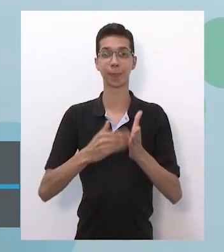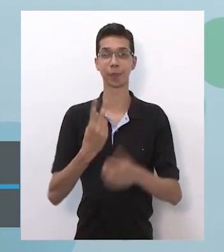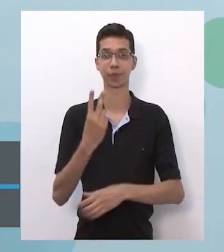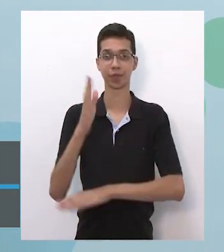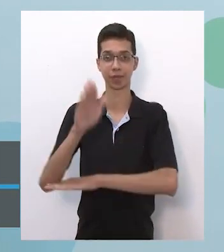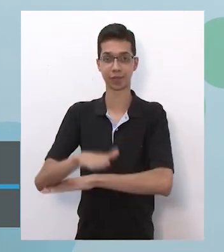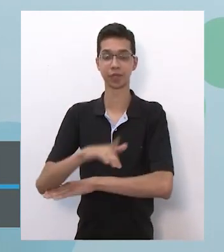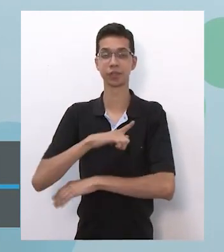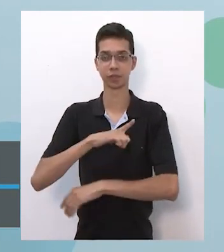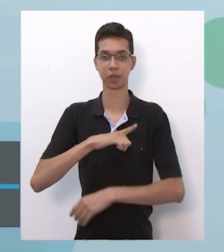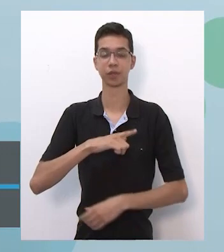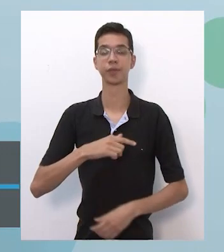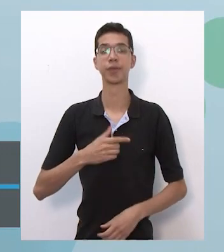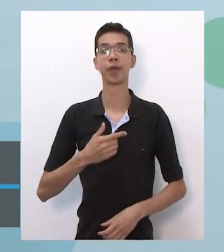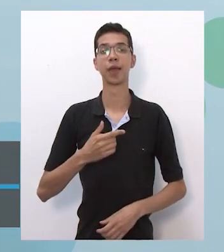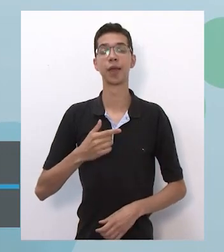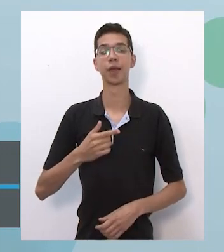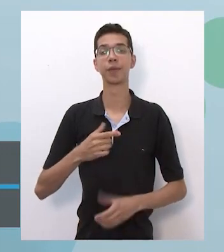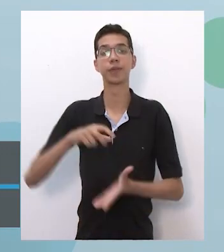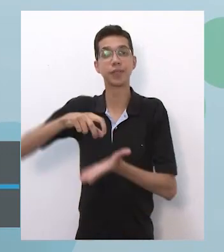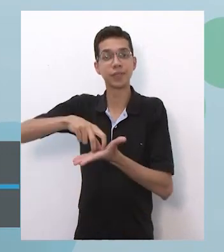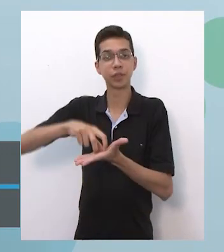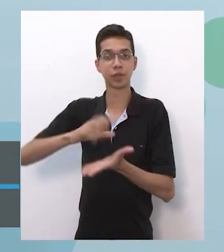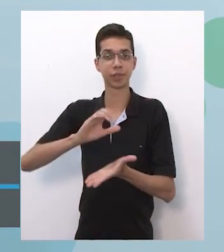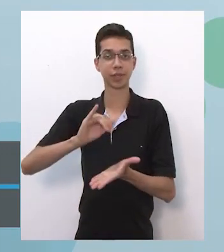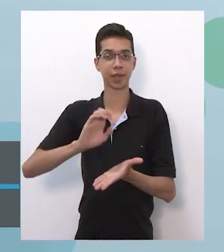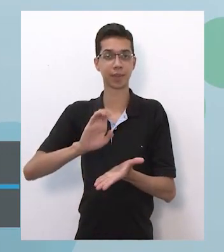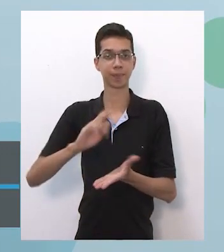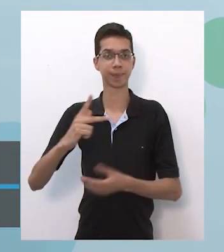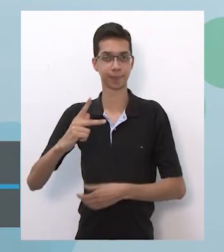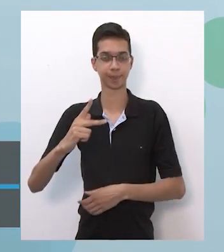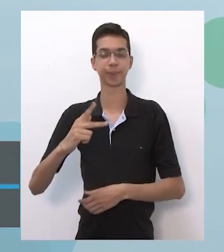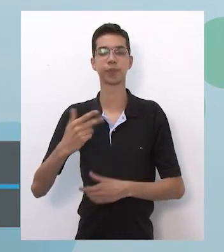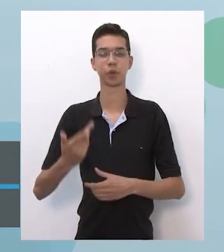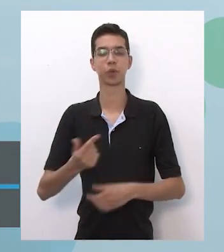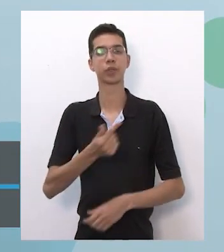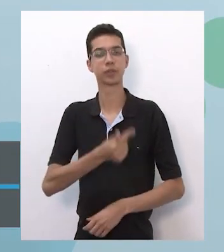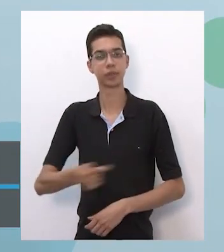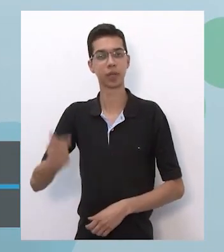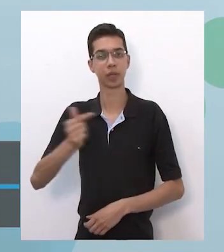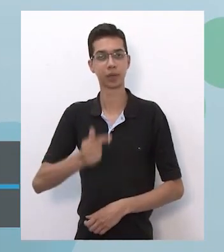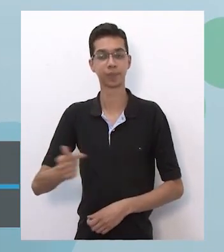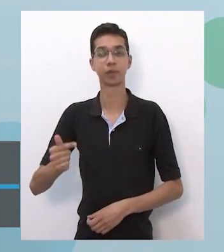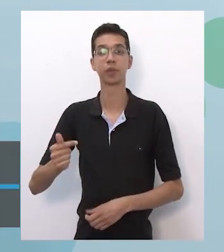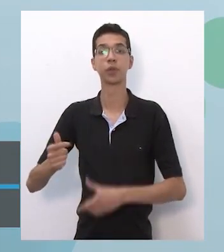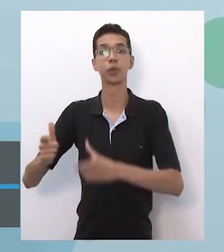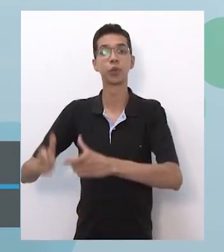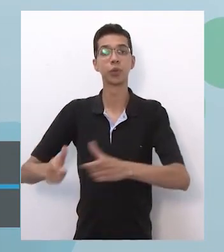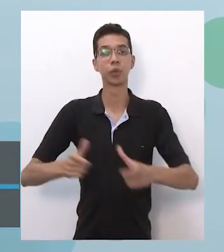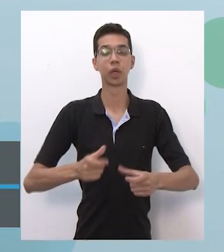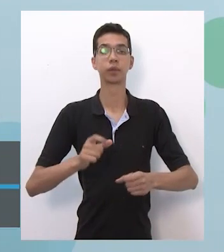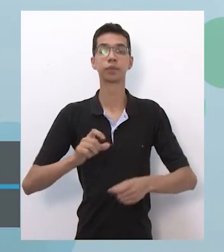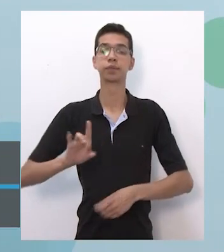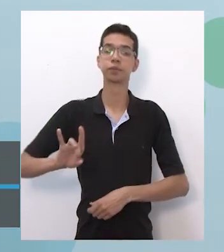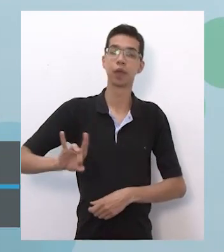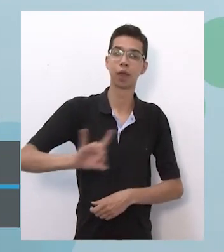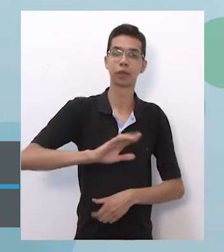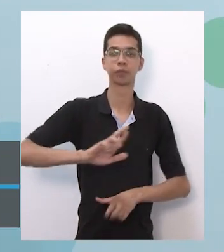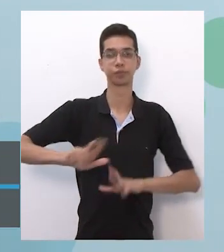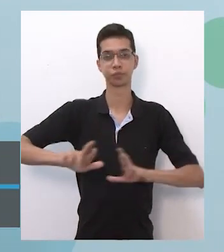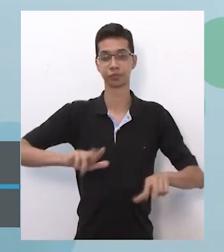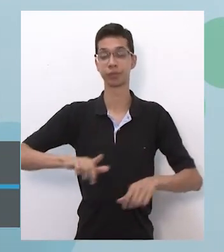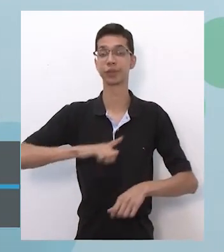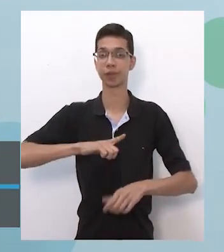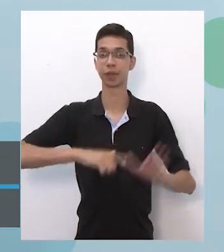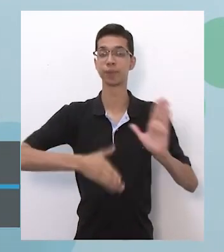vivo, diretamente do nosso centro. Então, em cada semana, um dos espaços vai estar propondo para vocês uma atividade que